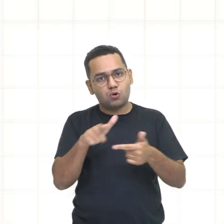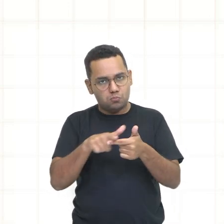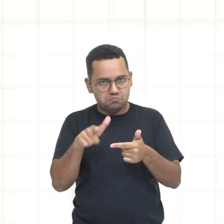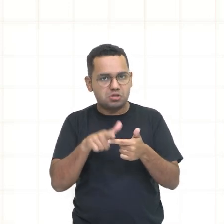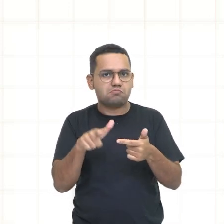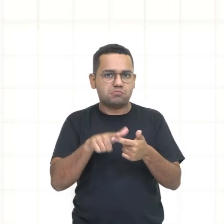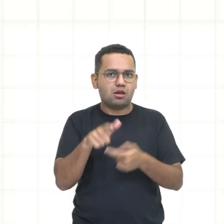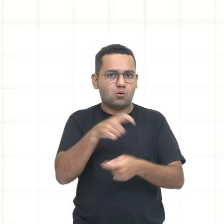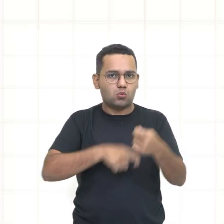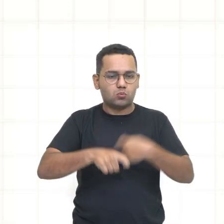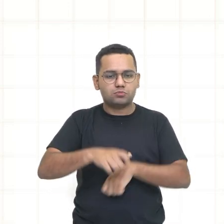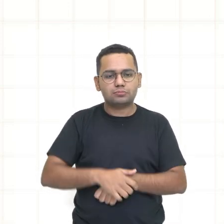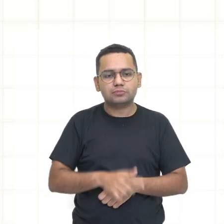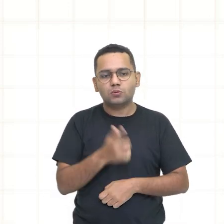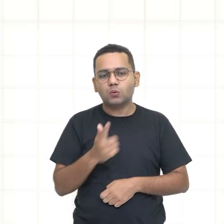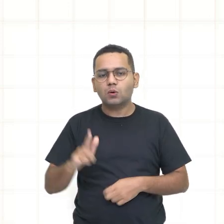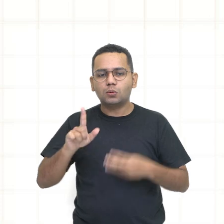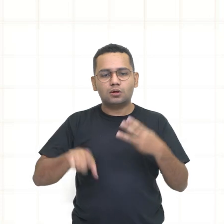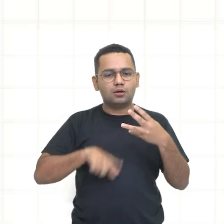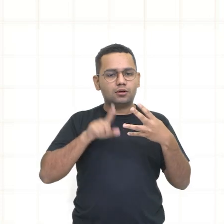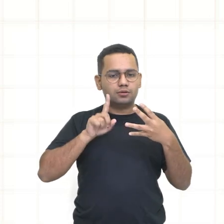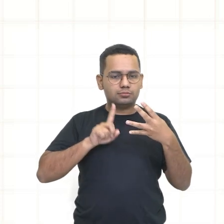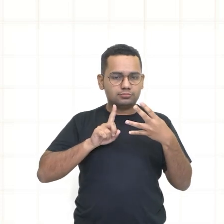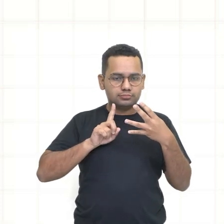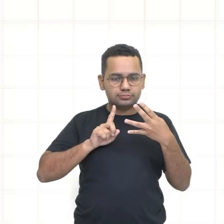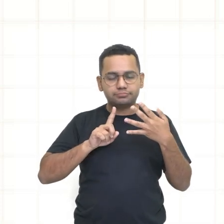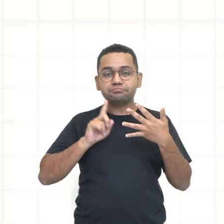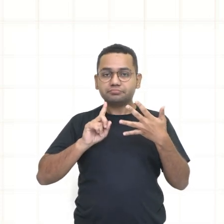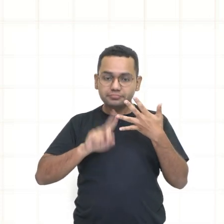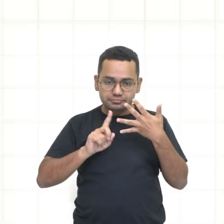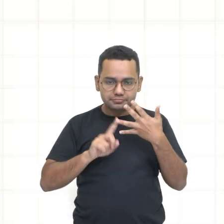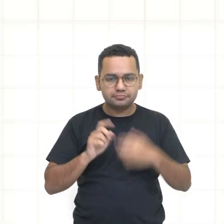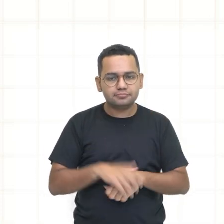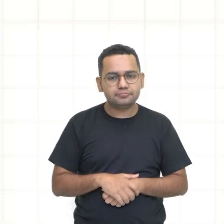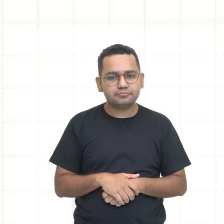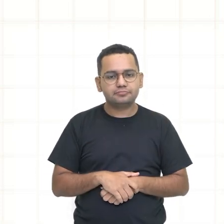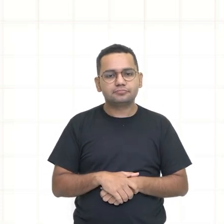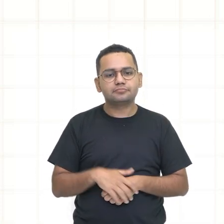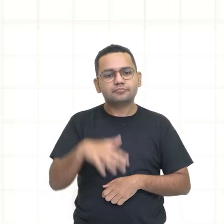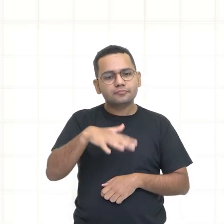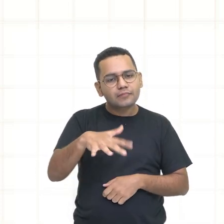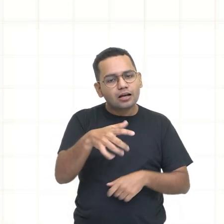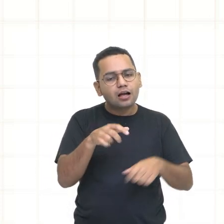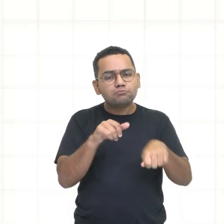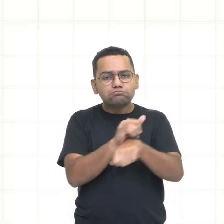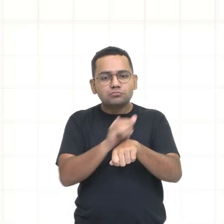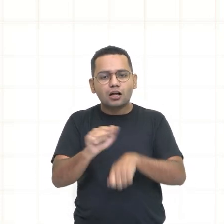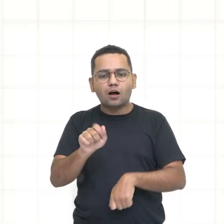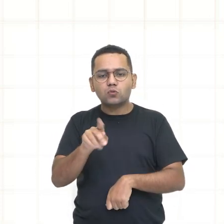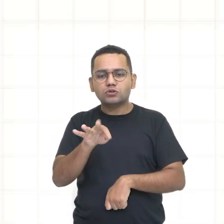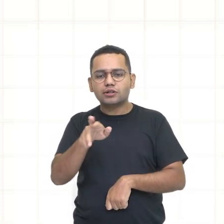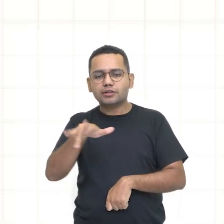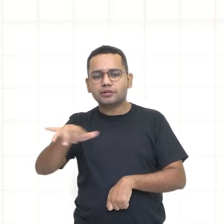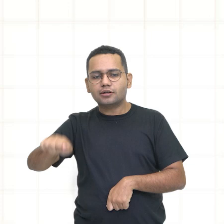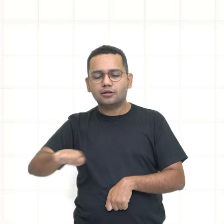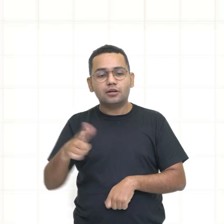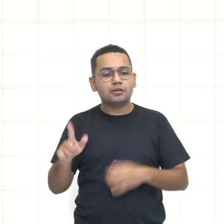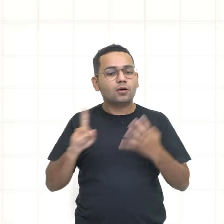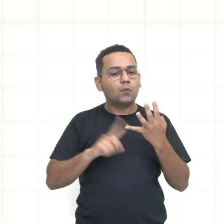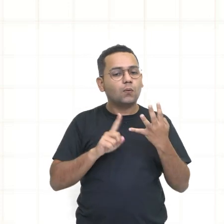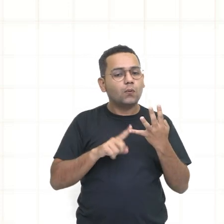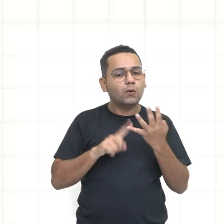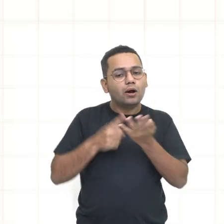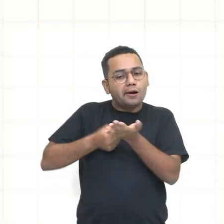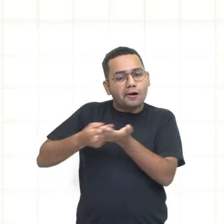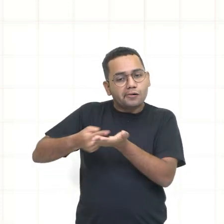crise econômica, a adoção de medidas de austeridade e também acordos que vão ser firmados com